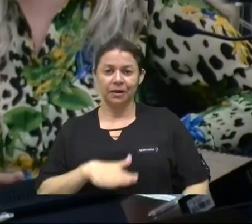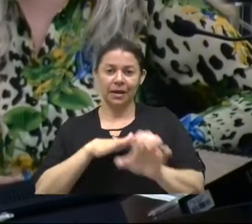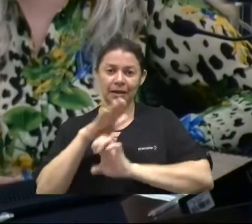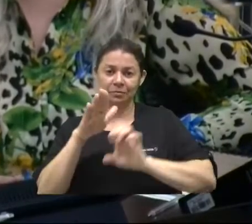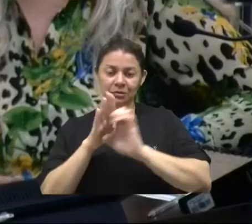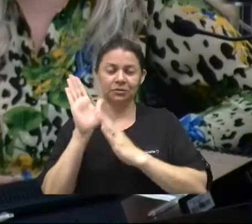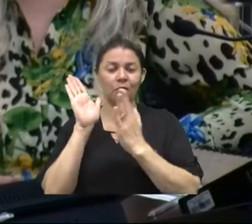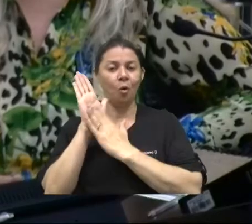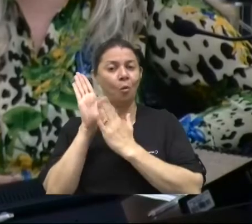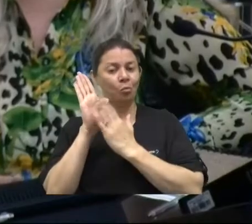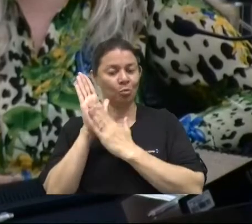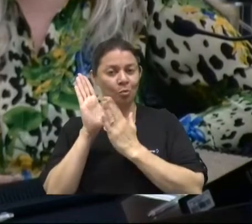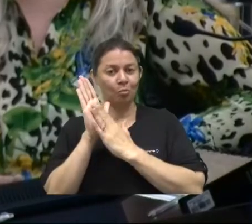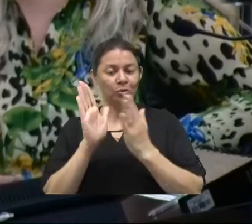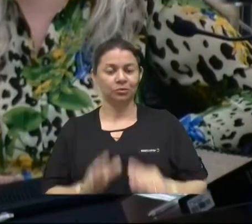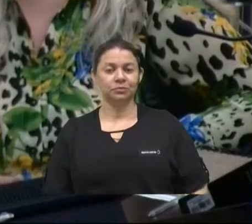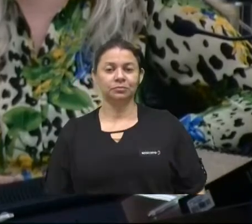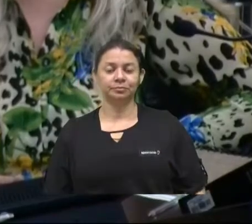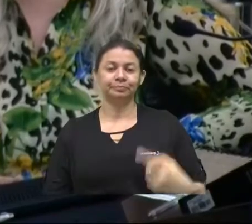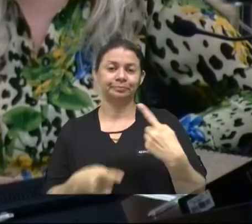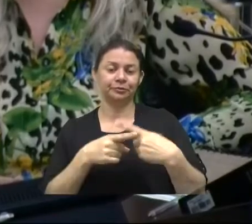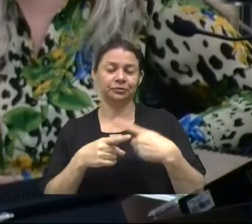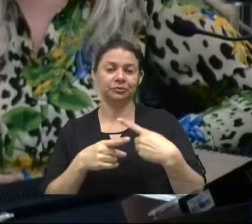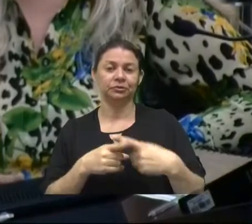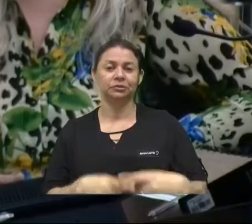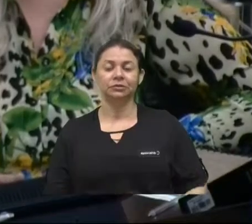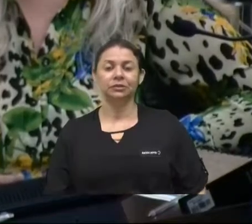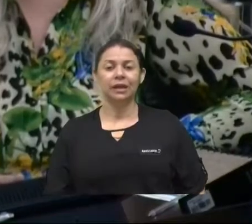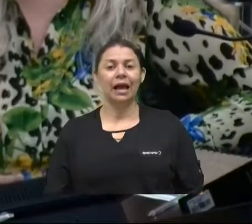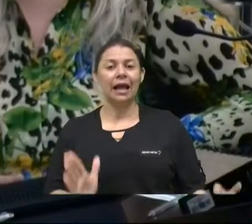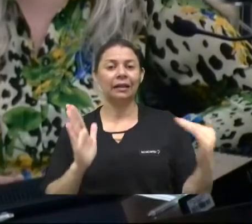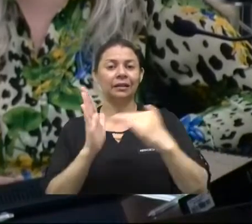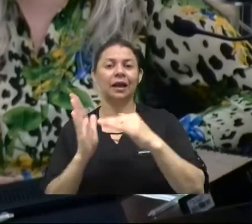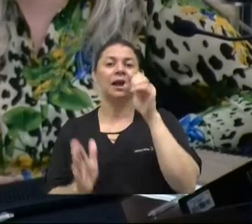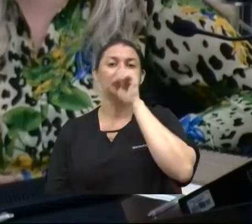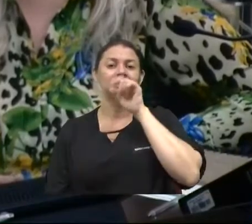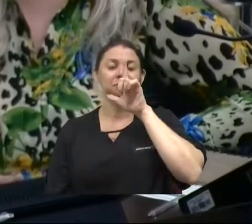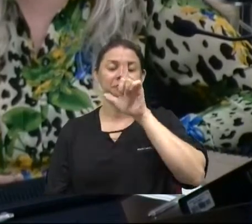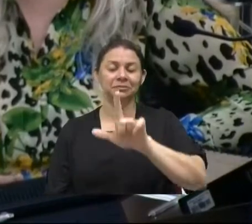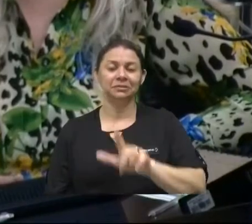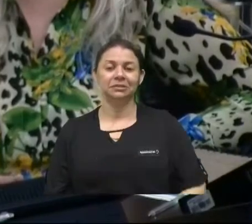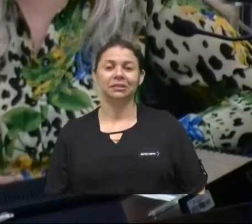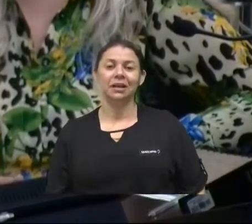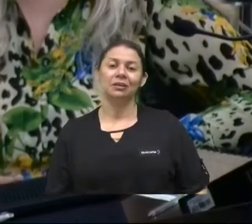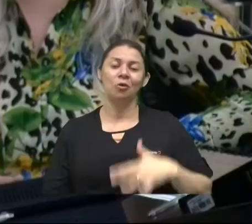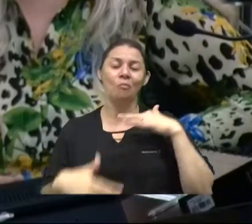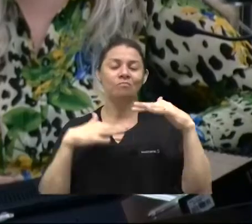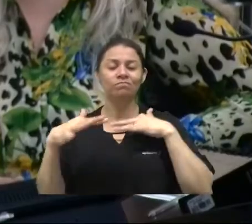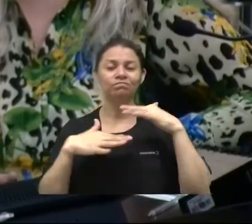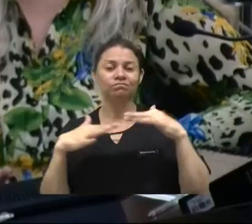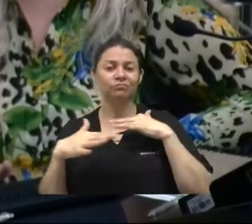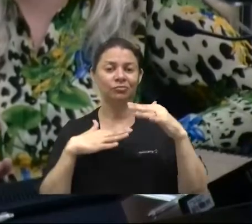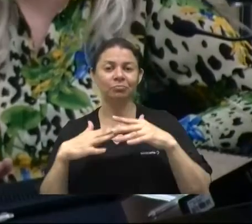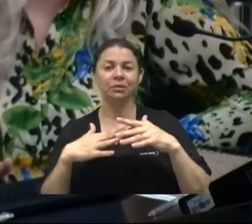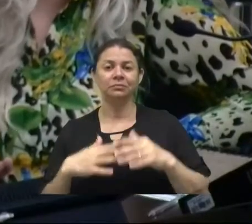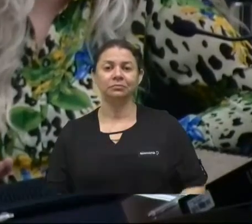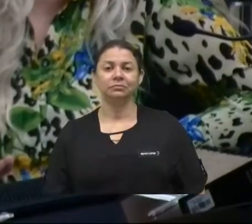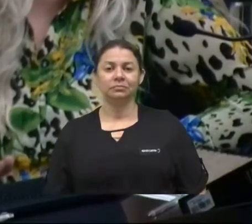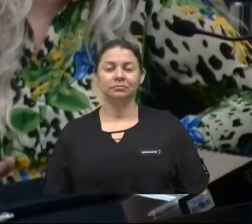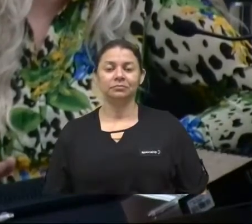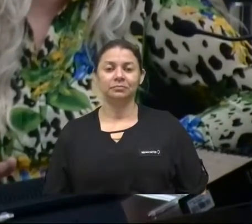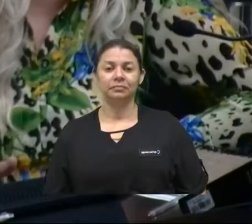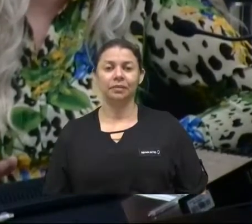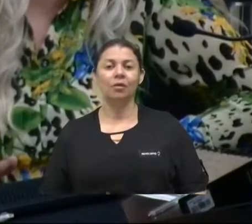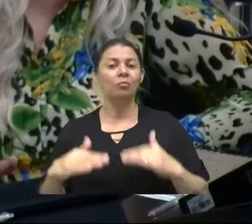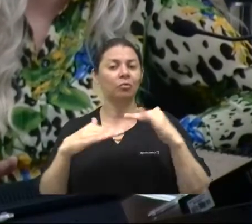de extensão por entender que o novo trecho pode acrescentar um movimento muito maior ao transporte